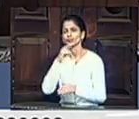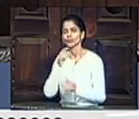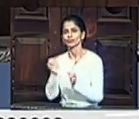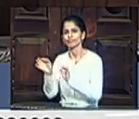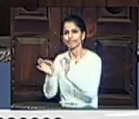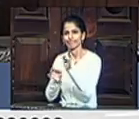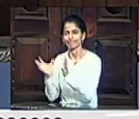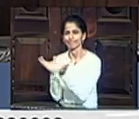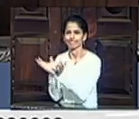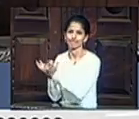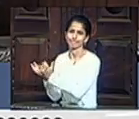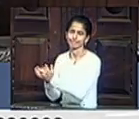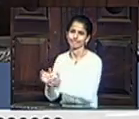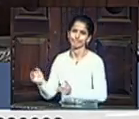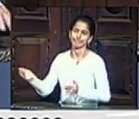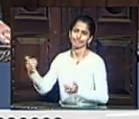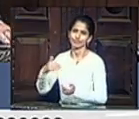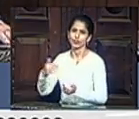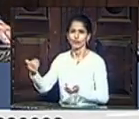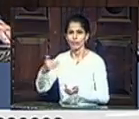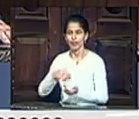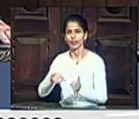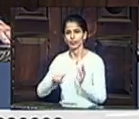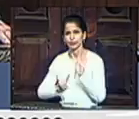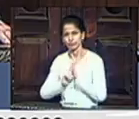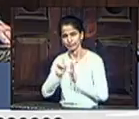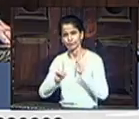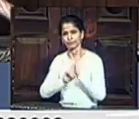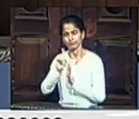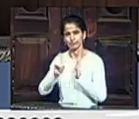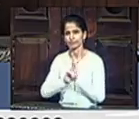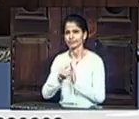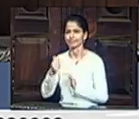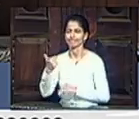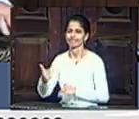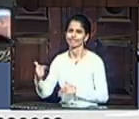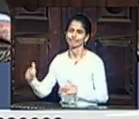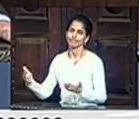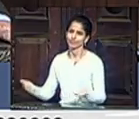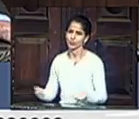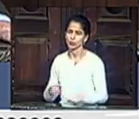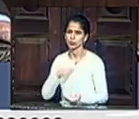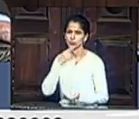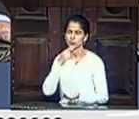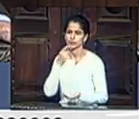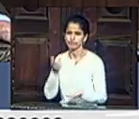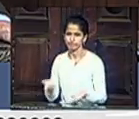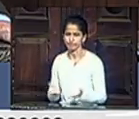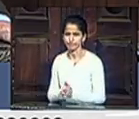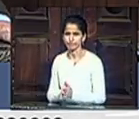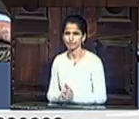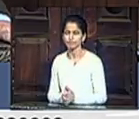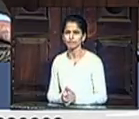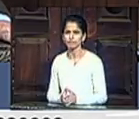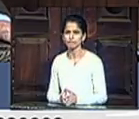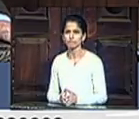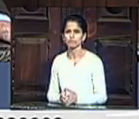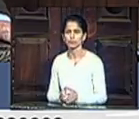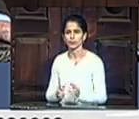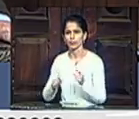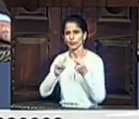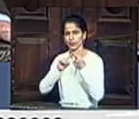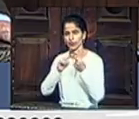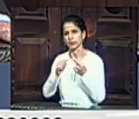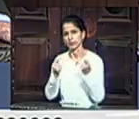aqui nessas tribunas cobrando de nós, deputados, uma posição em relação a essa questão. Então, o